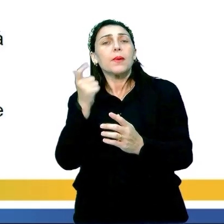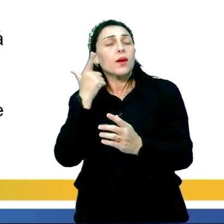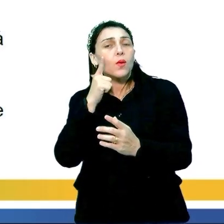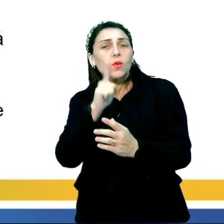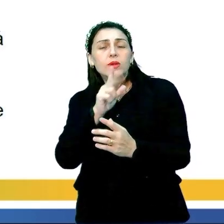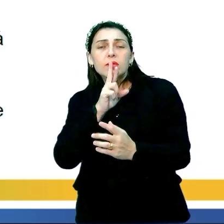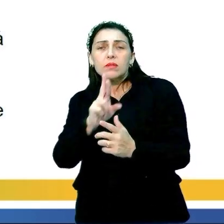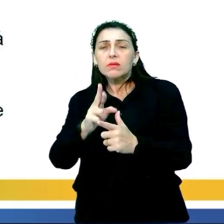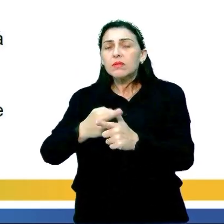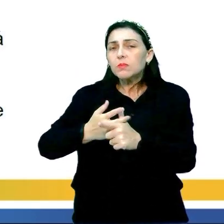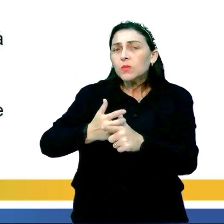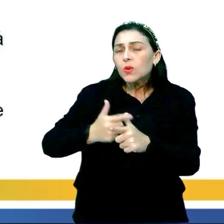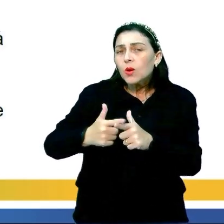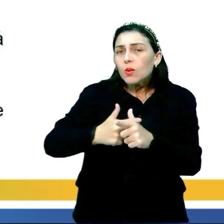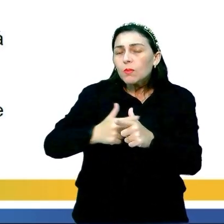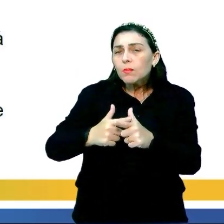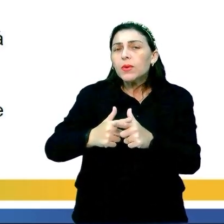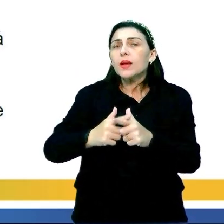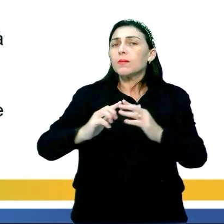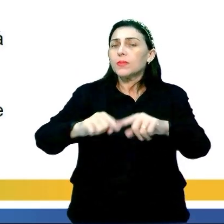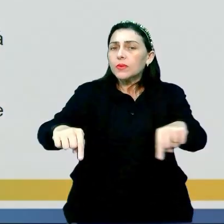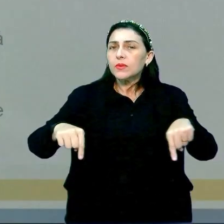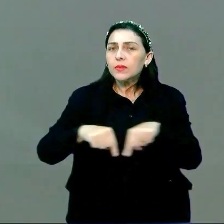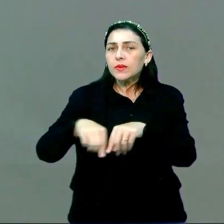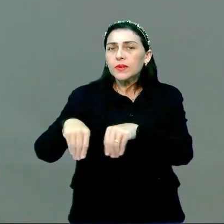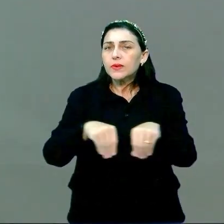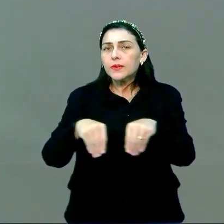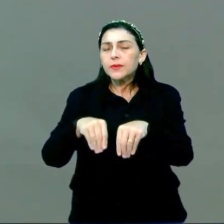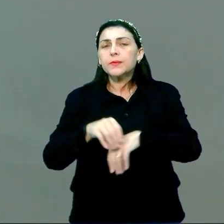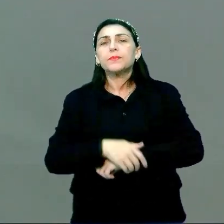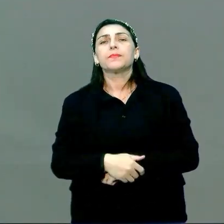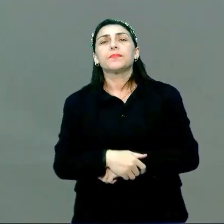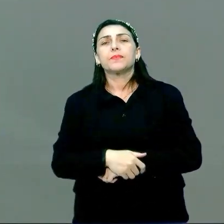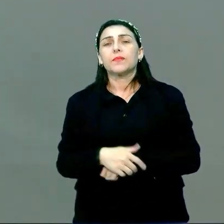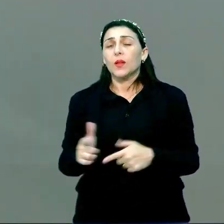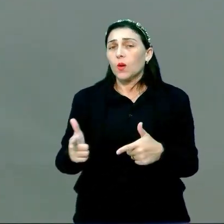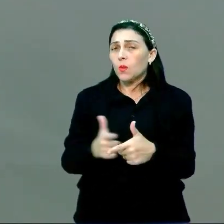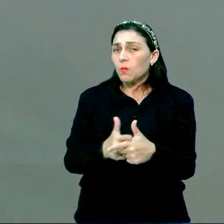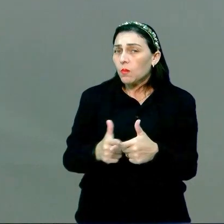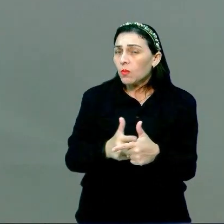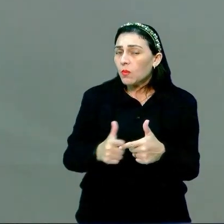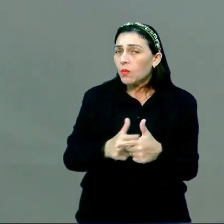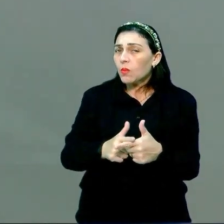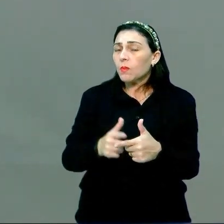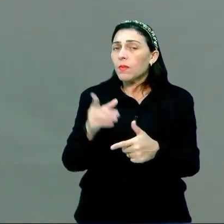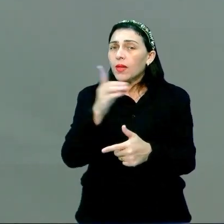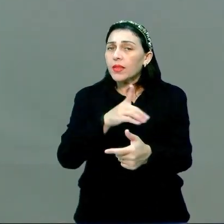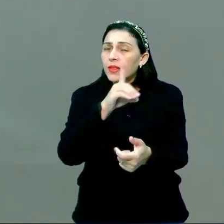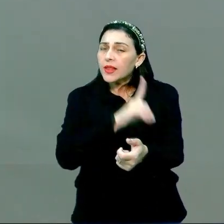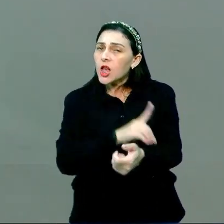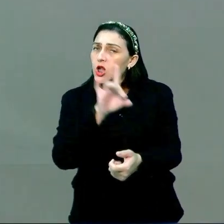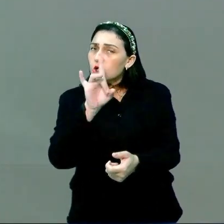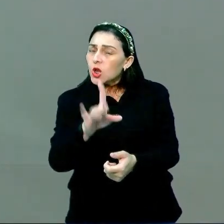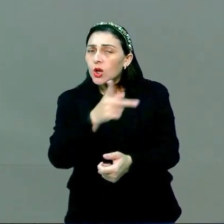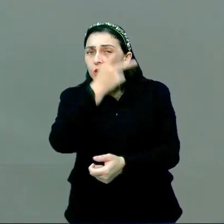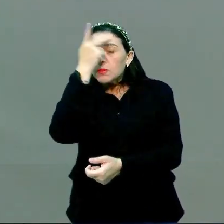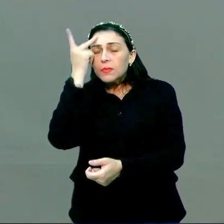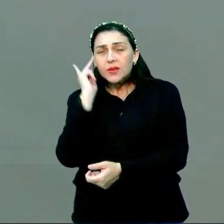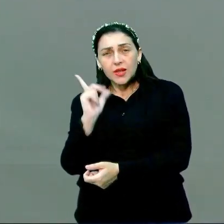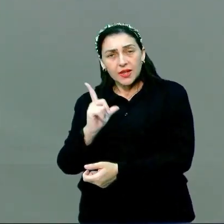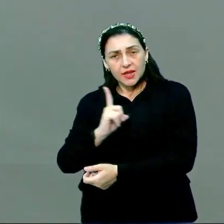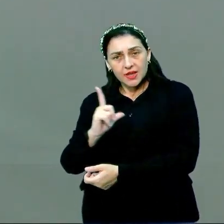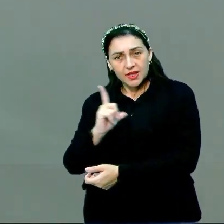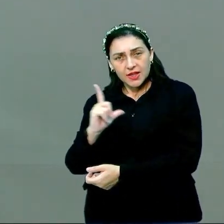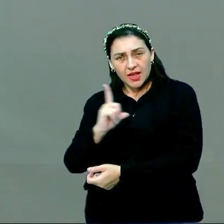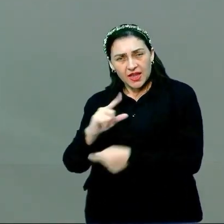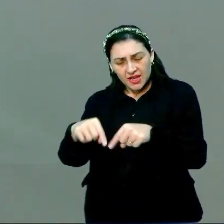para resolver problemas. Então vamos lá. O problema da dengue, ele é um problema somente de pessoas que